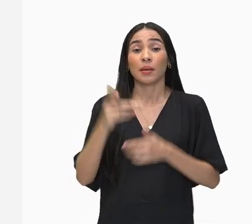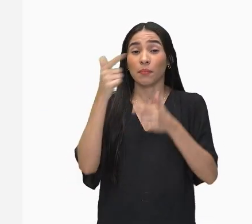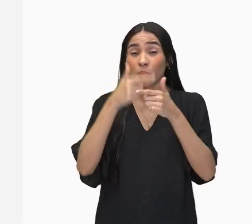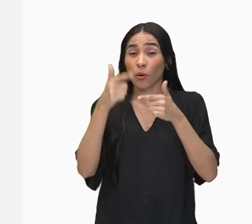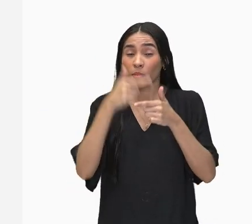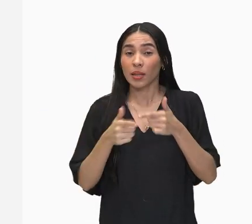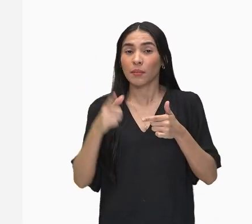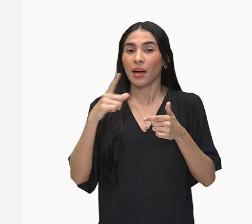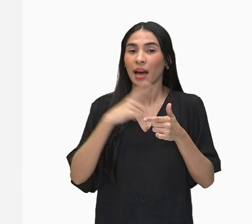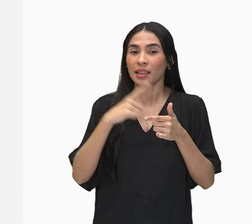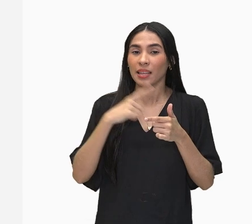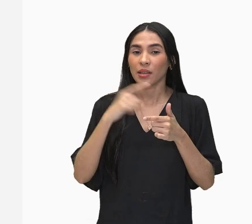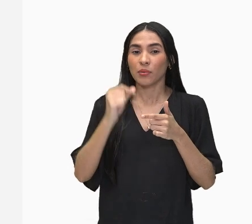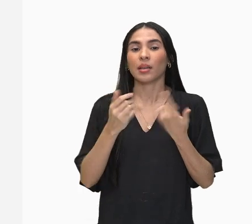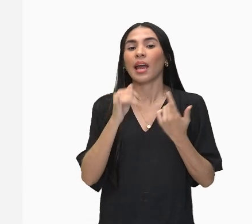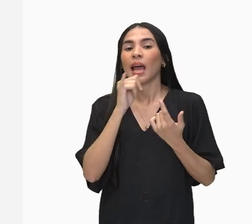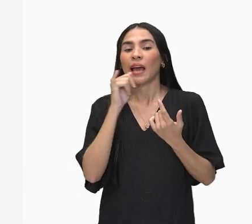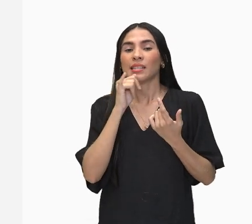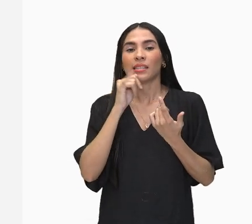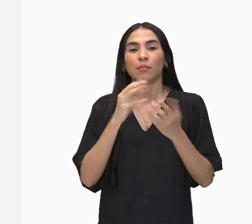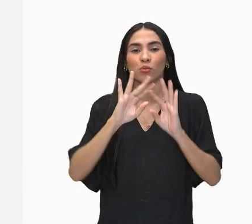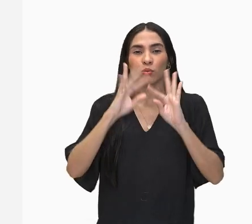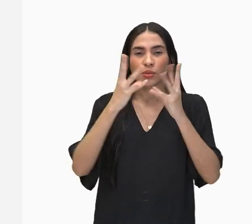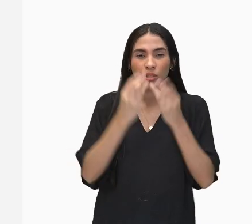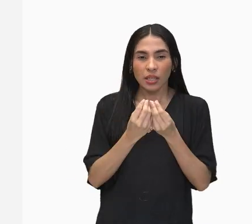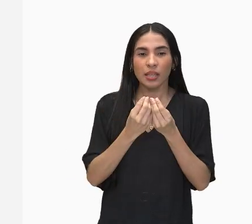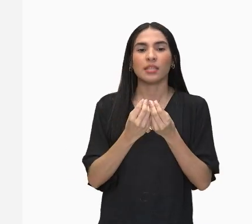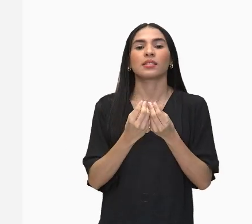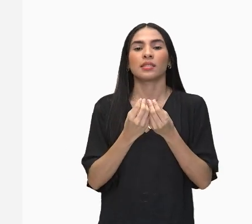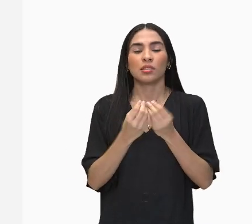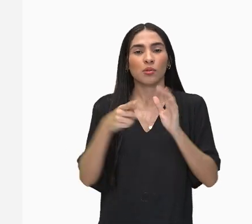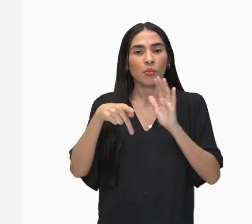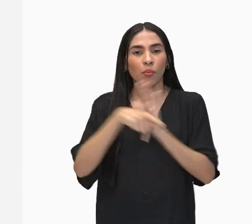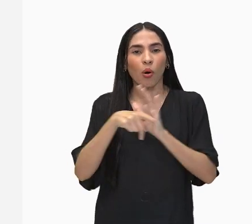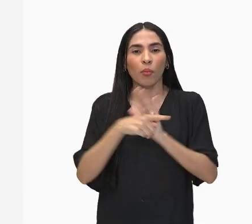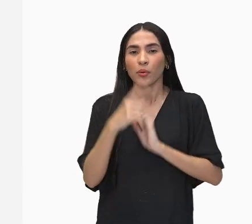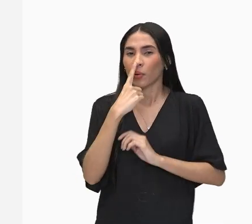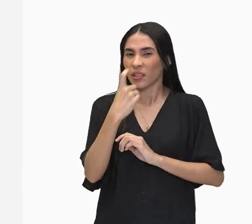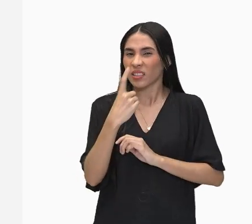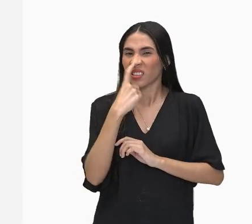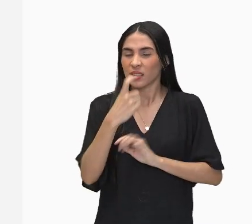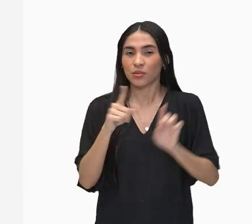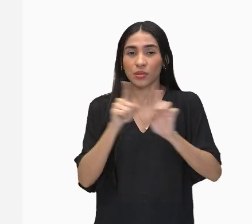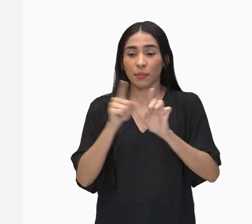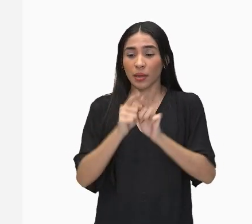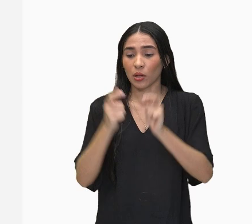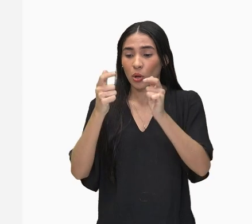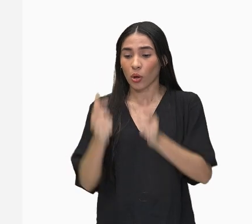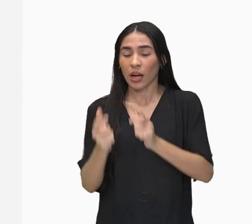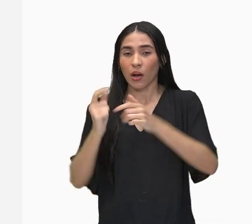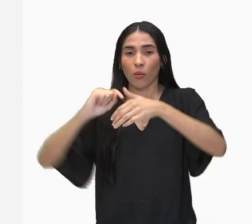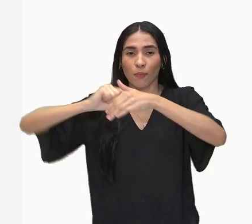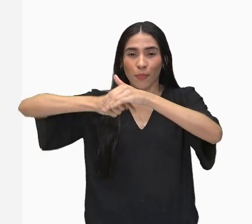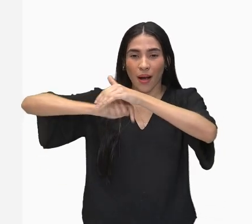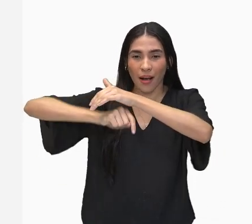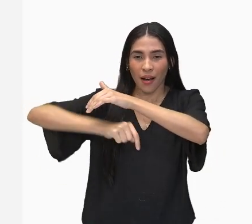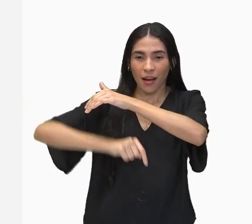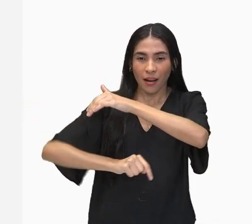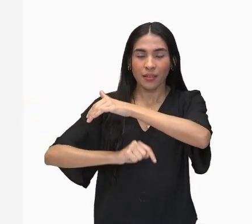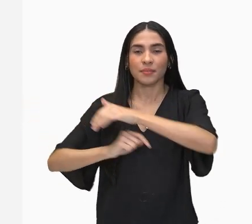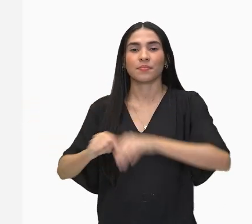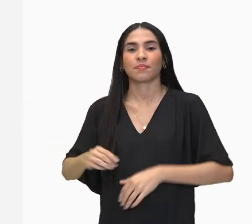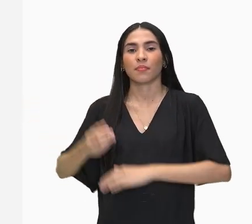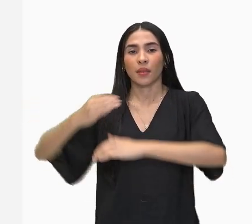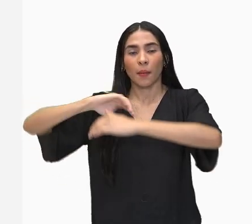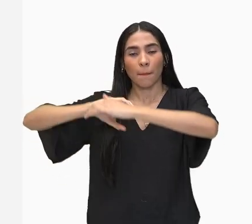ao chorume dos lixões, né? E dos aterros sanitários, com fossas